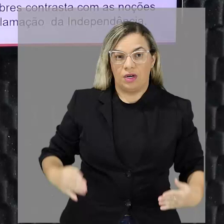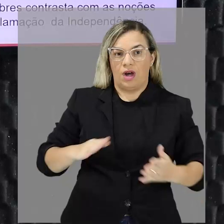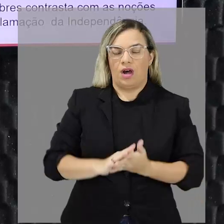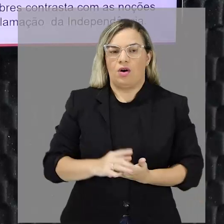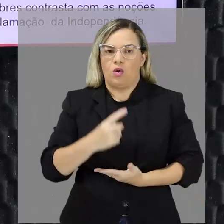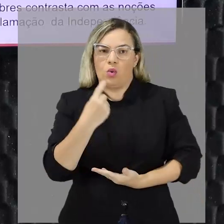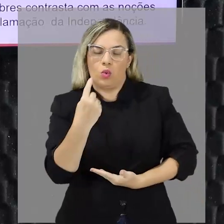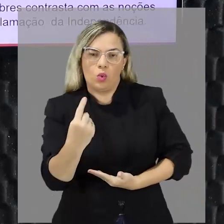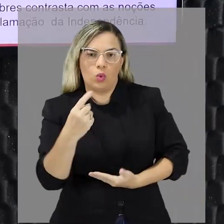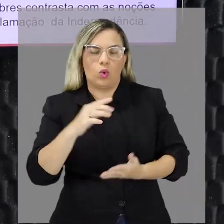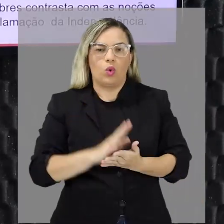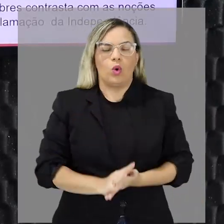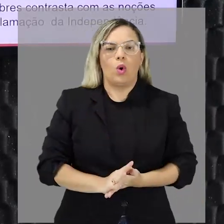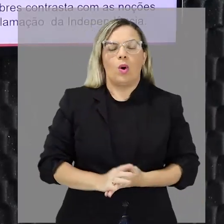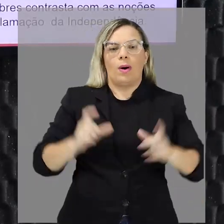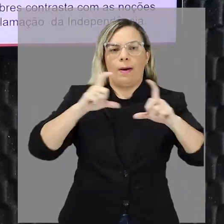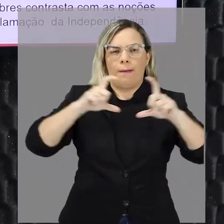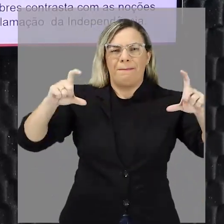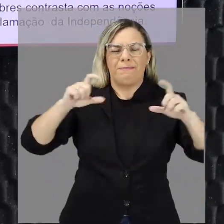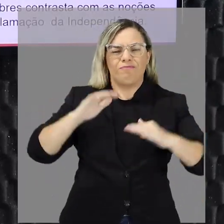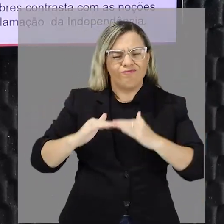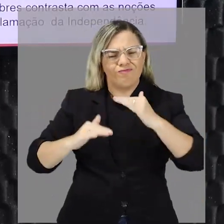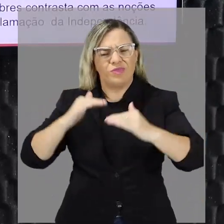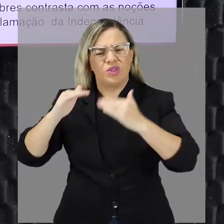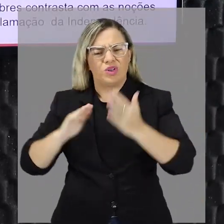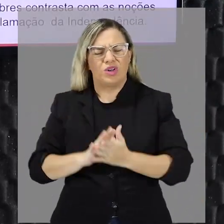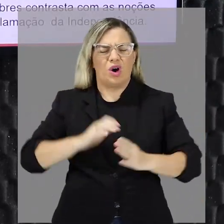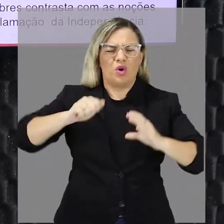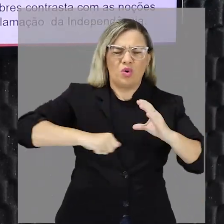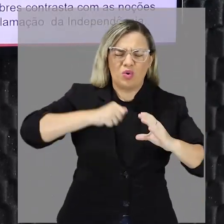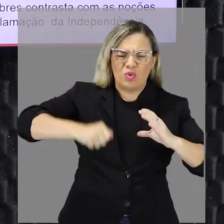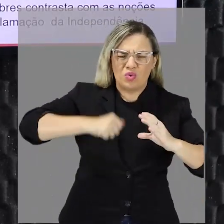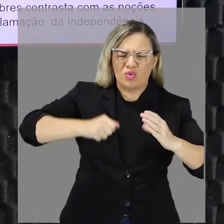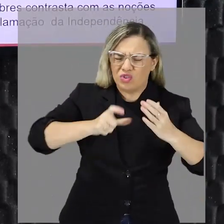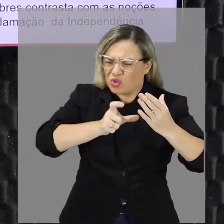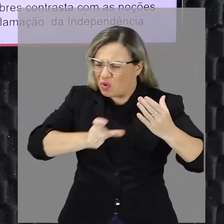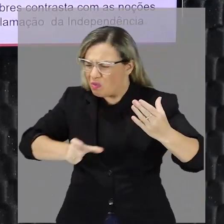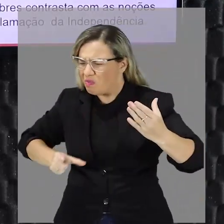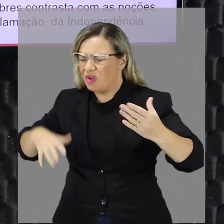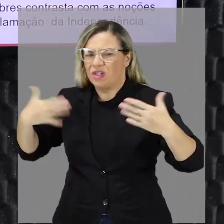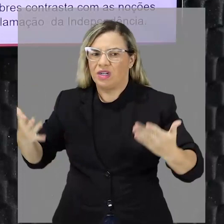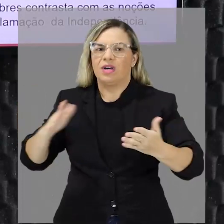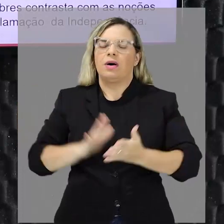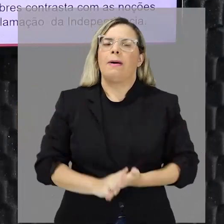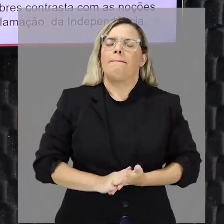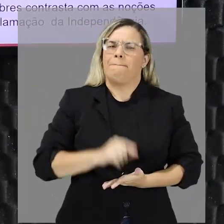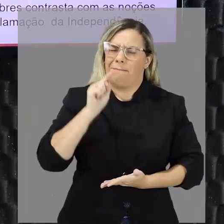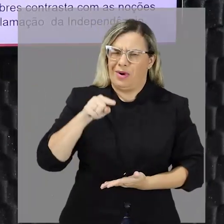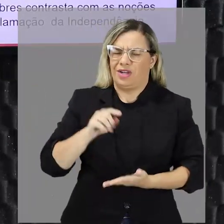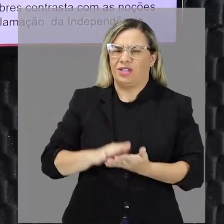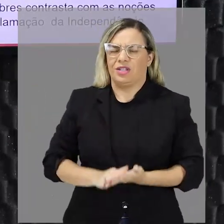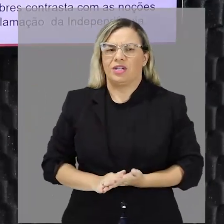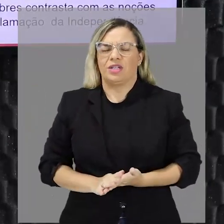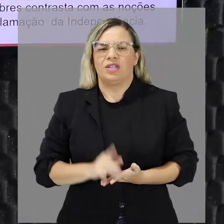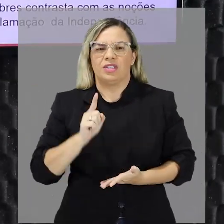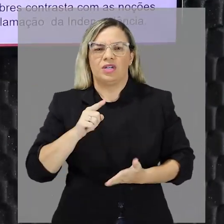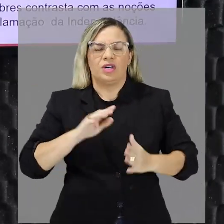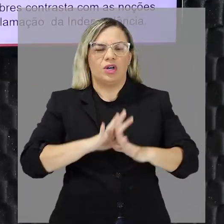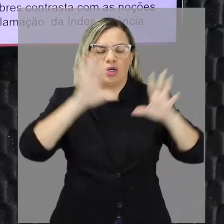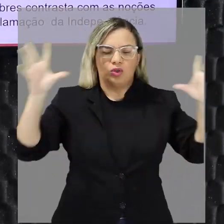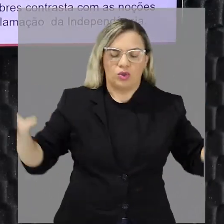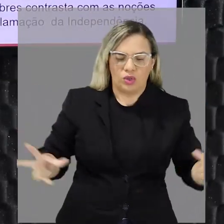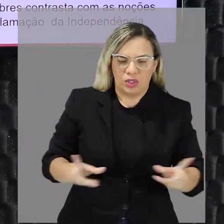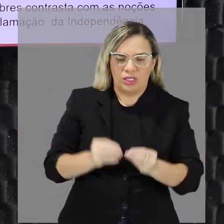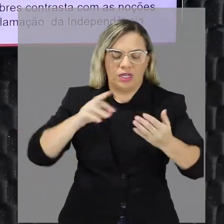apenas um parágrafo do desenvolvimento, para não ficar um vídeo muito longo. Mas prometo a vocês que no final desse vídeo eu mostro toda a redação